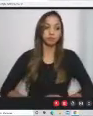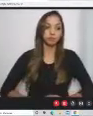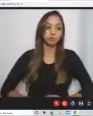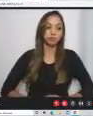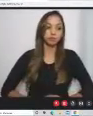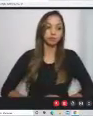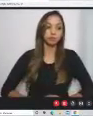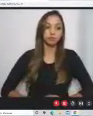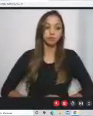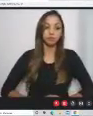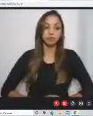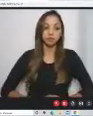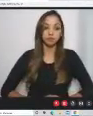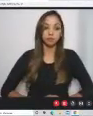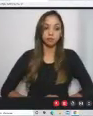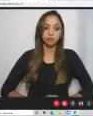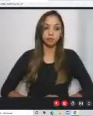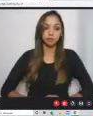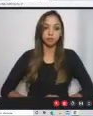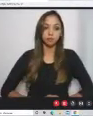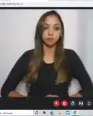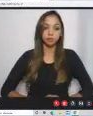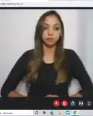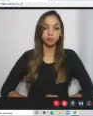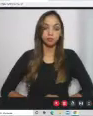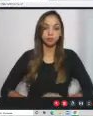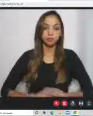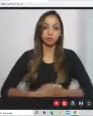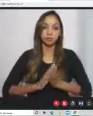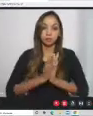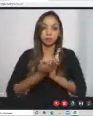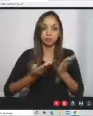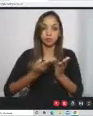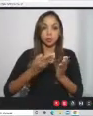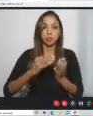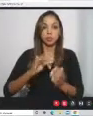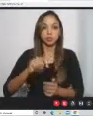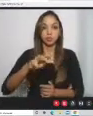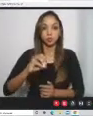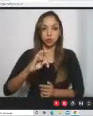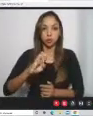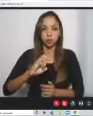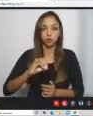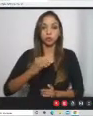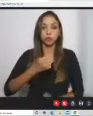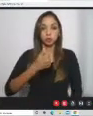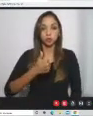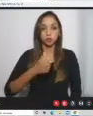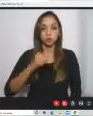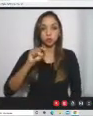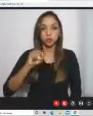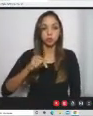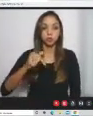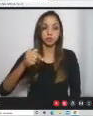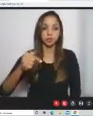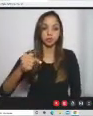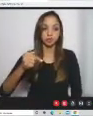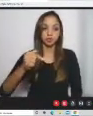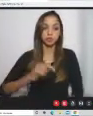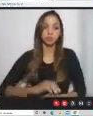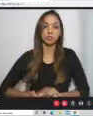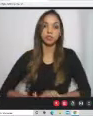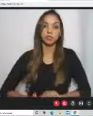das redes sociais. A palavra de hoje é Timóteo 1, 7. Pois o Espírito